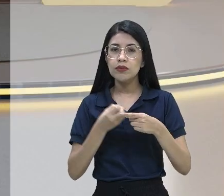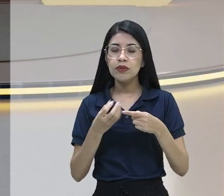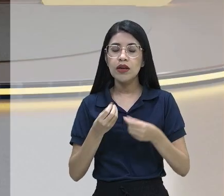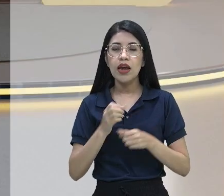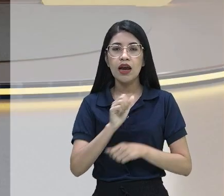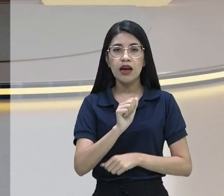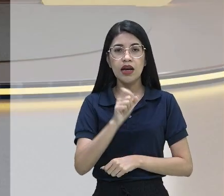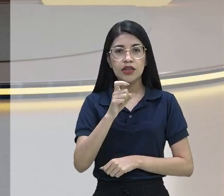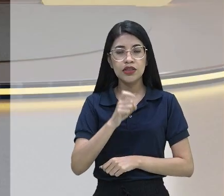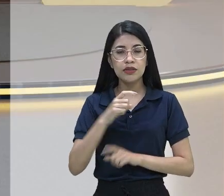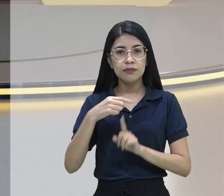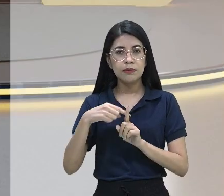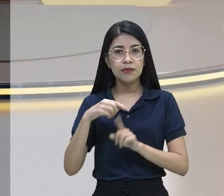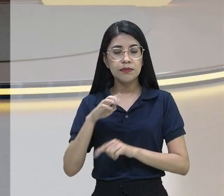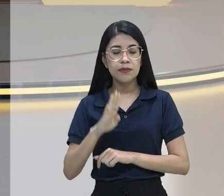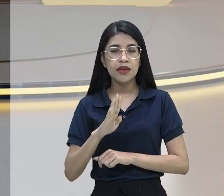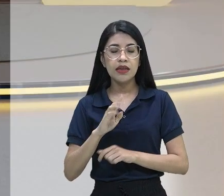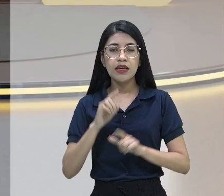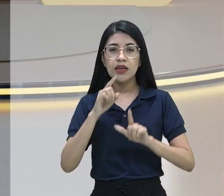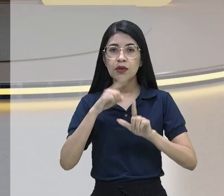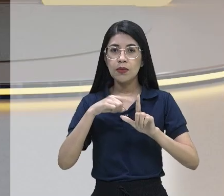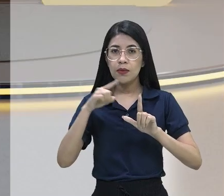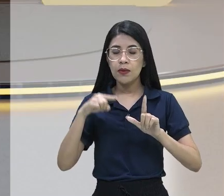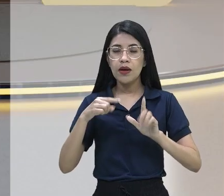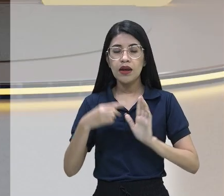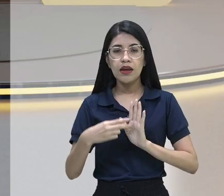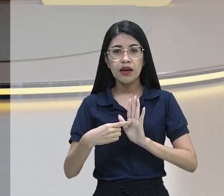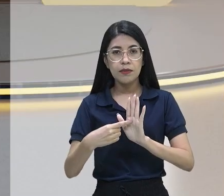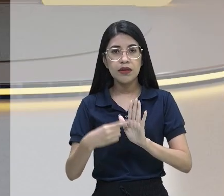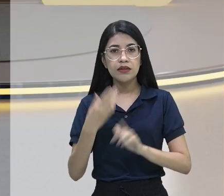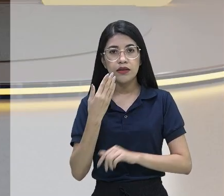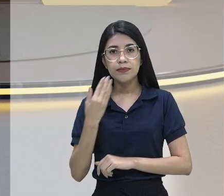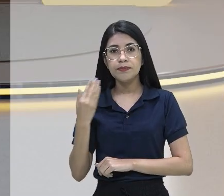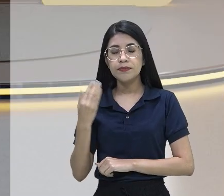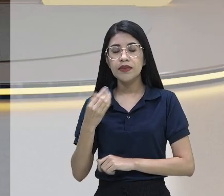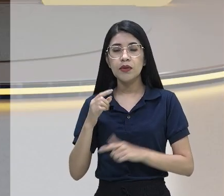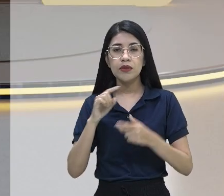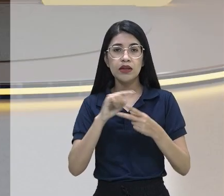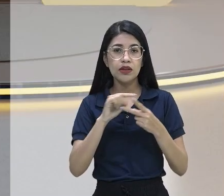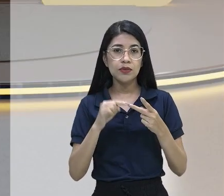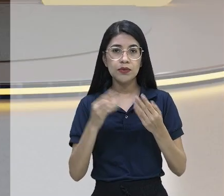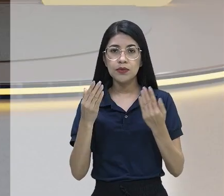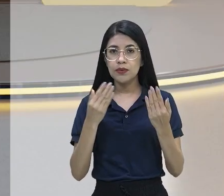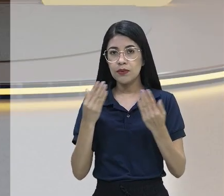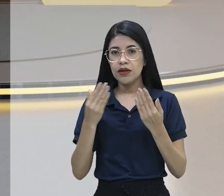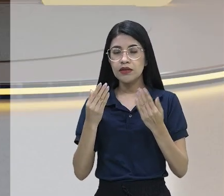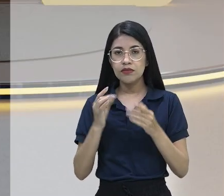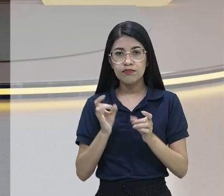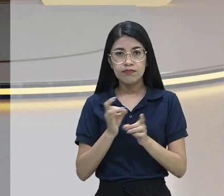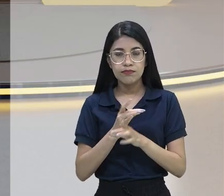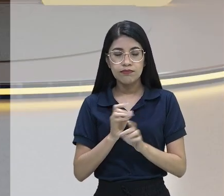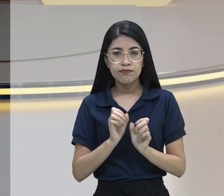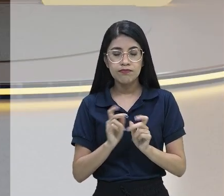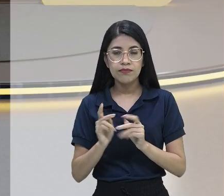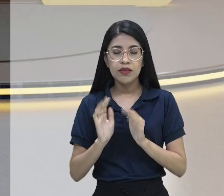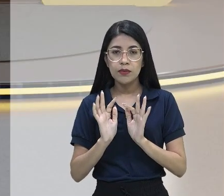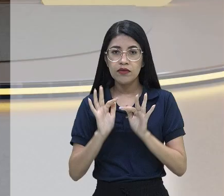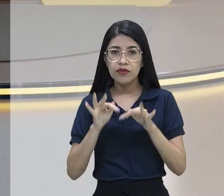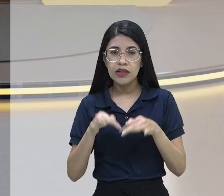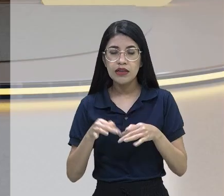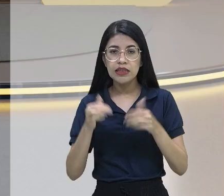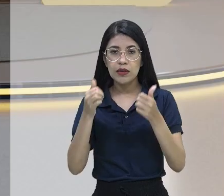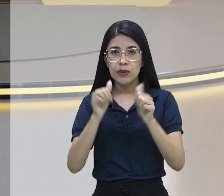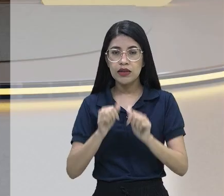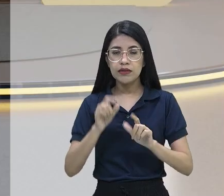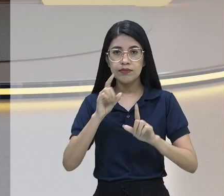a representação dela gráfica é uma reta. Então, nós temos aqui essas duas comparações, tá certo? Ok, só para finalizar aqui a nossa análise